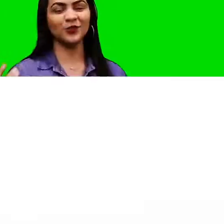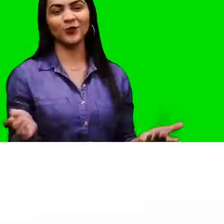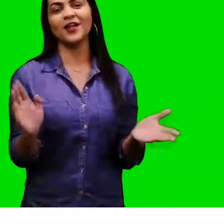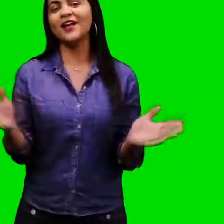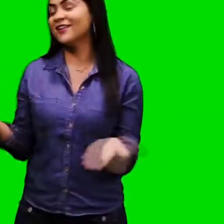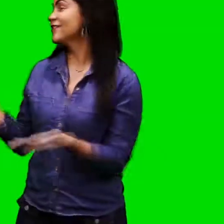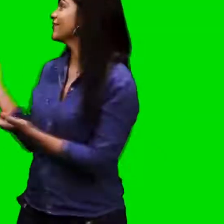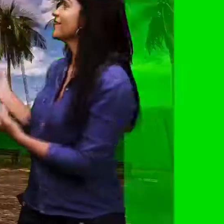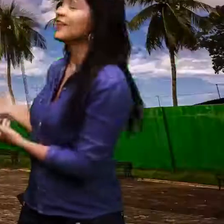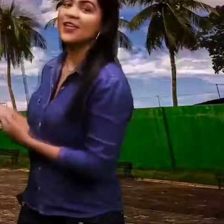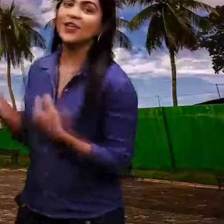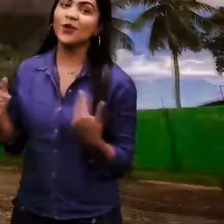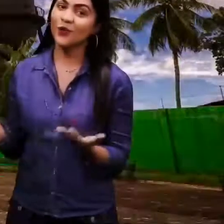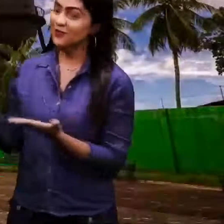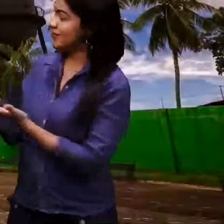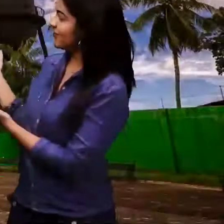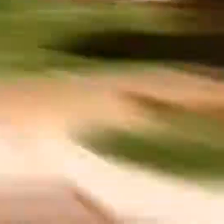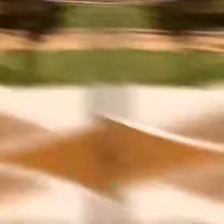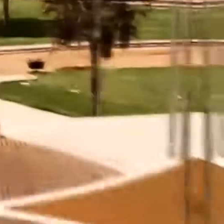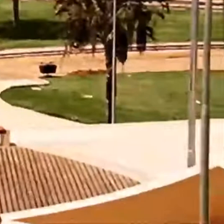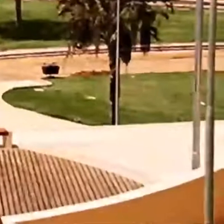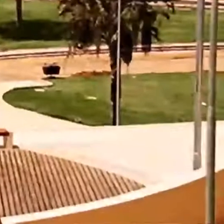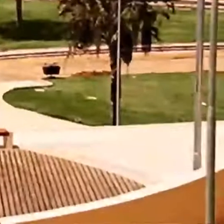Thank you.